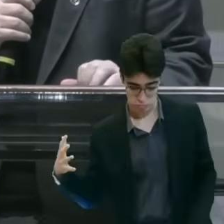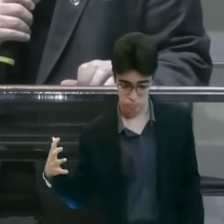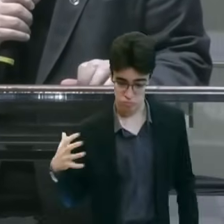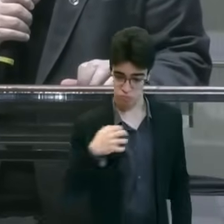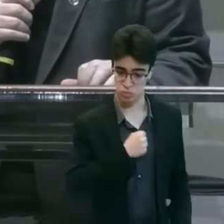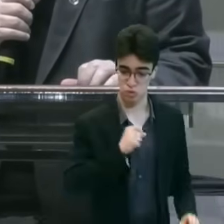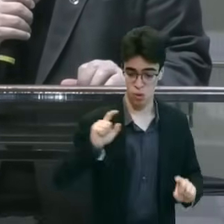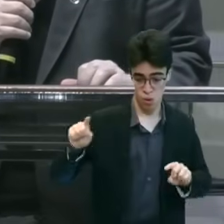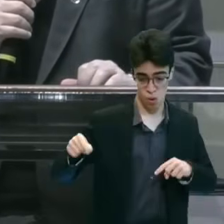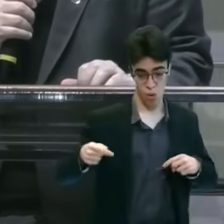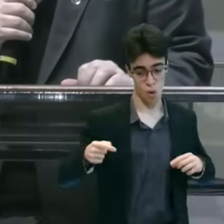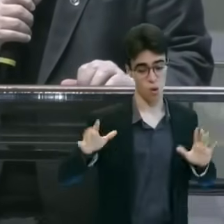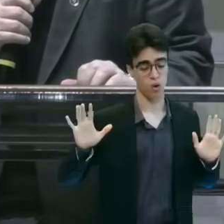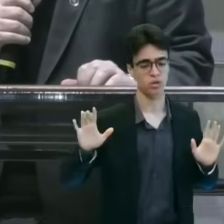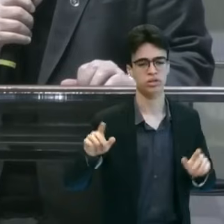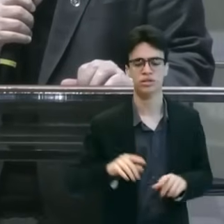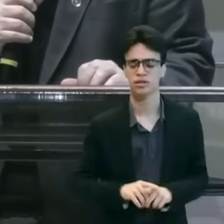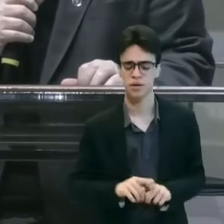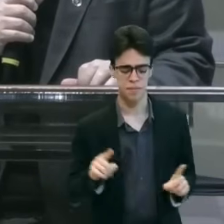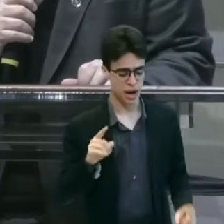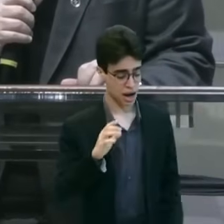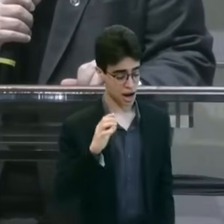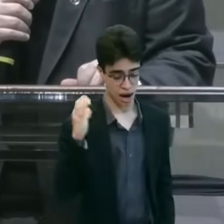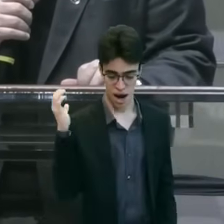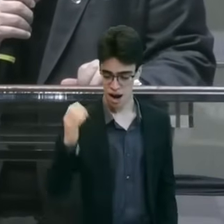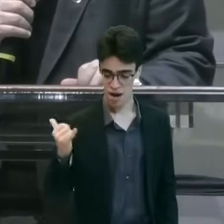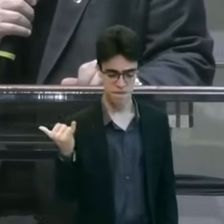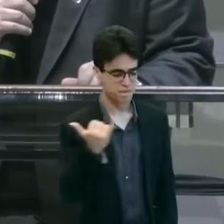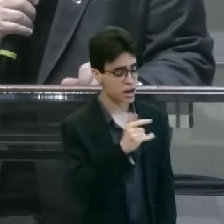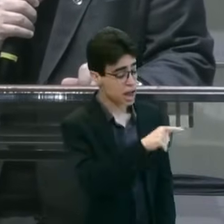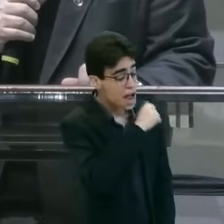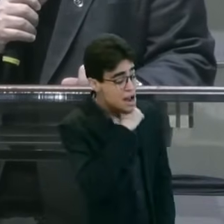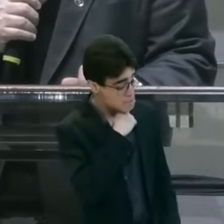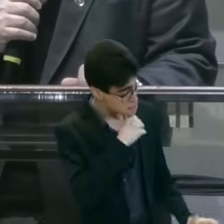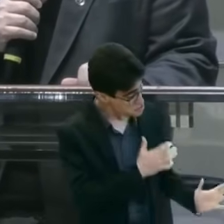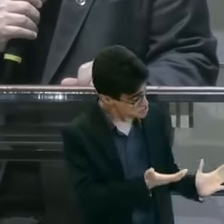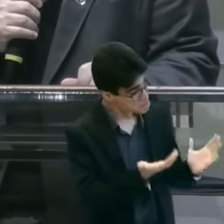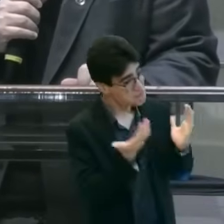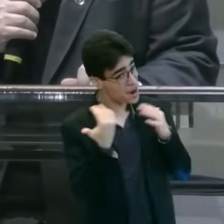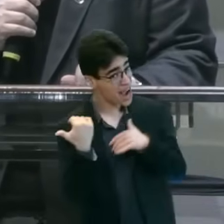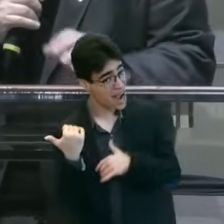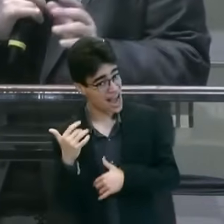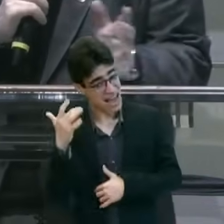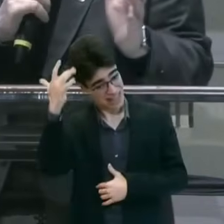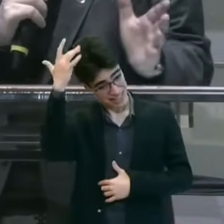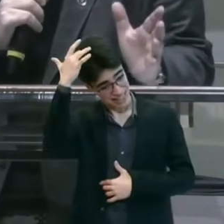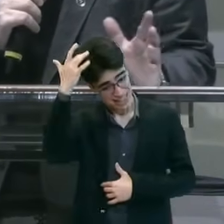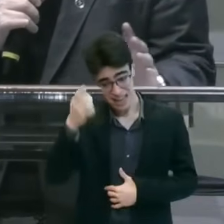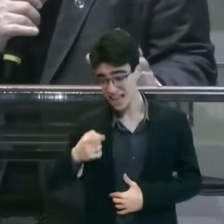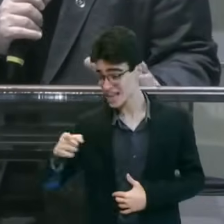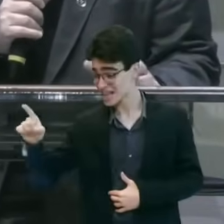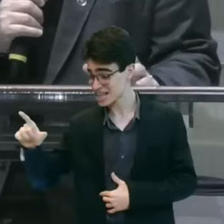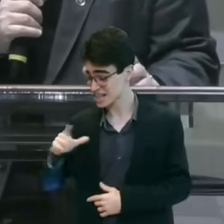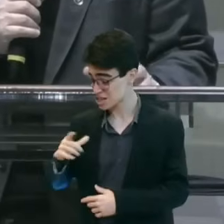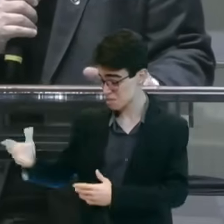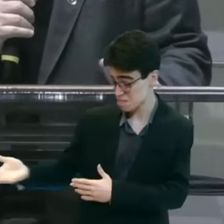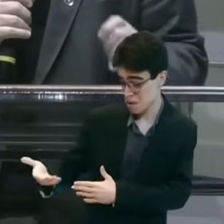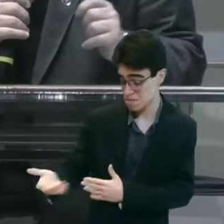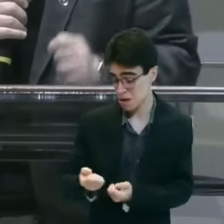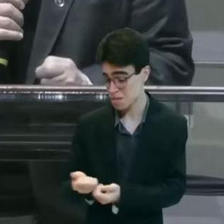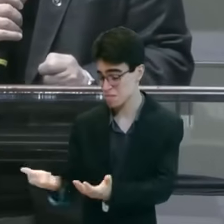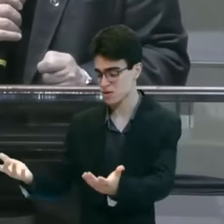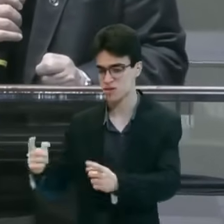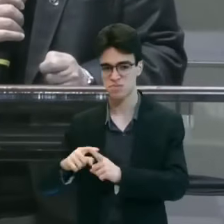E aí Caim disse a Abel, seu irmão: vamos até o campo. Quando os dois estavam no campo,